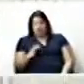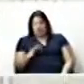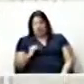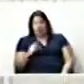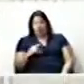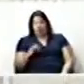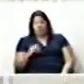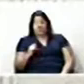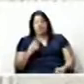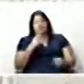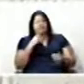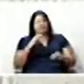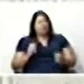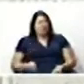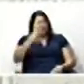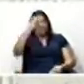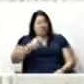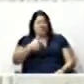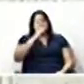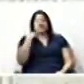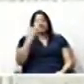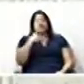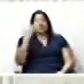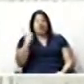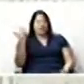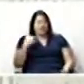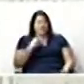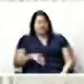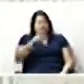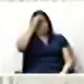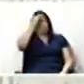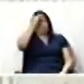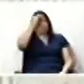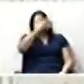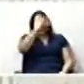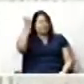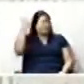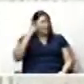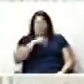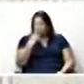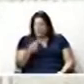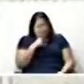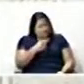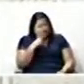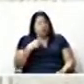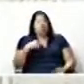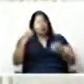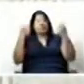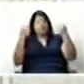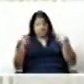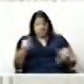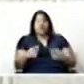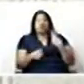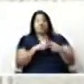e chegou no Heliópolis à beira da morte. Nunca mais eu esqueci daquilo, nunca mais na minha vida. Então, eu estou contando isso